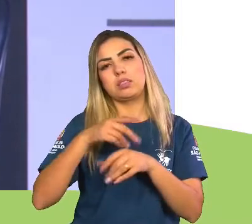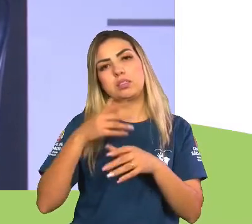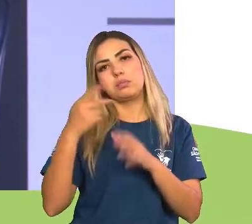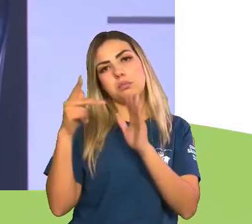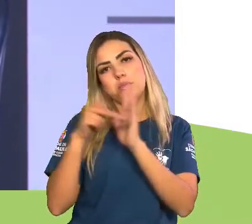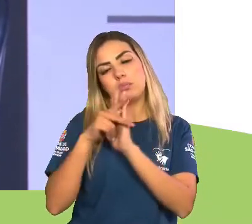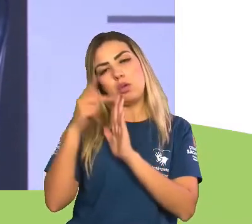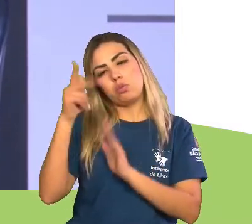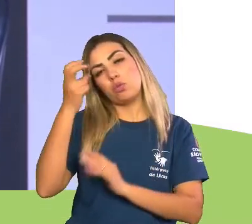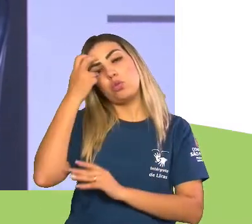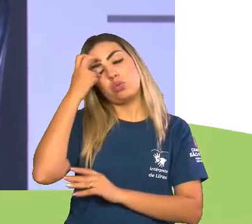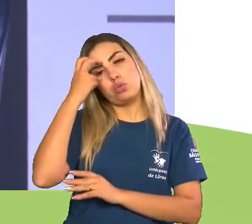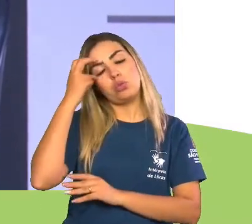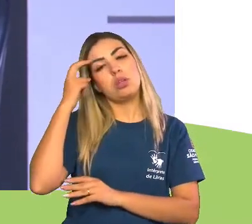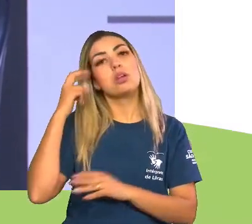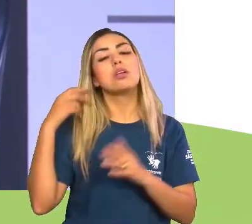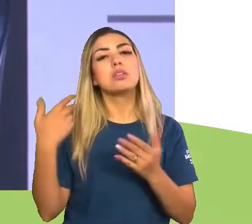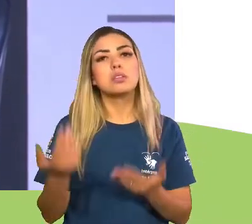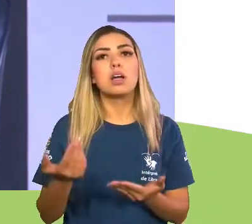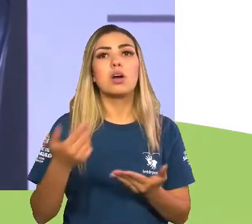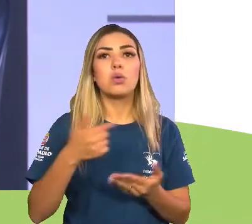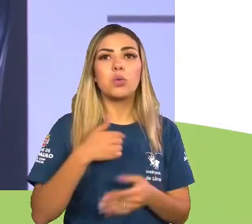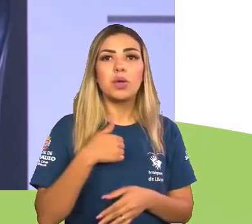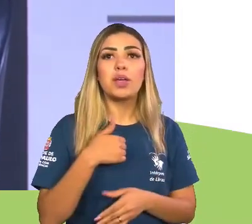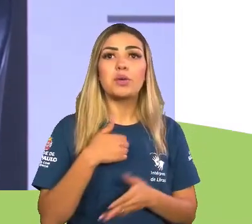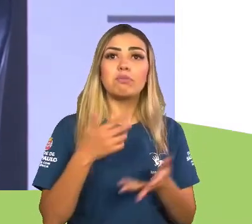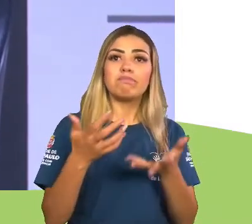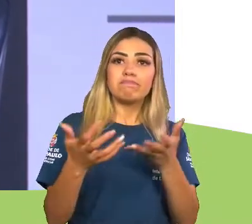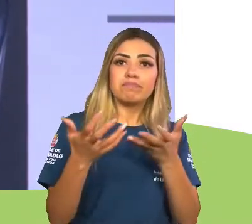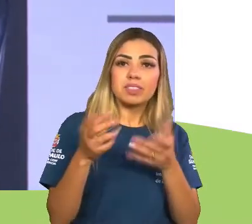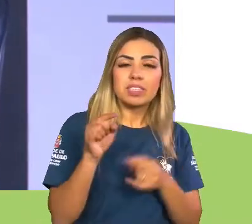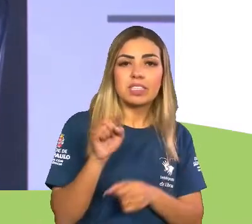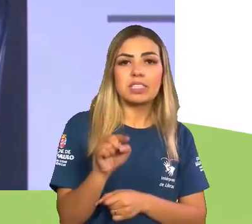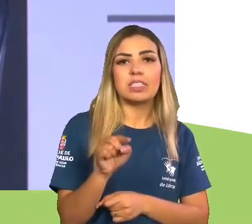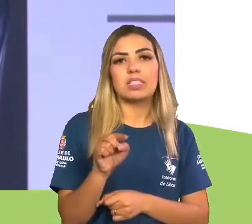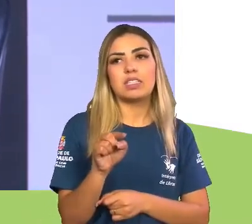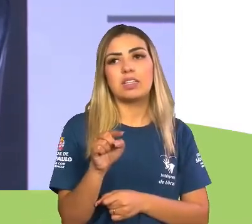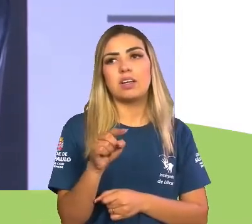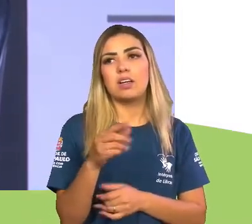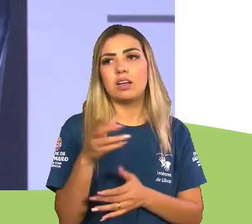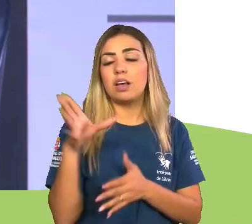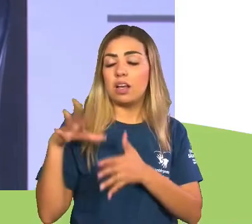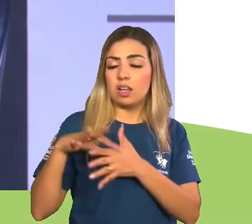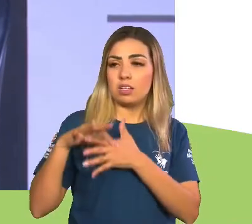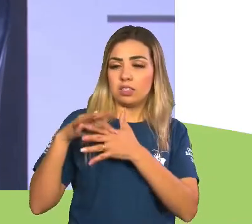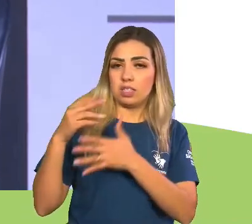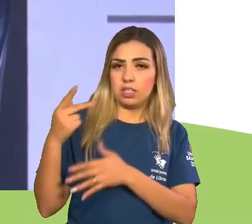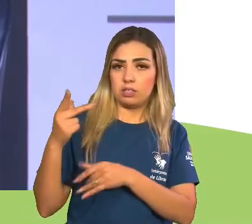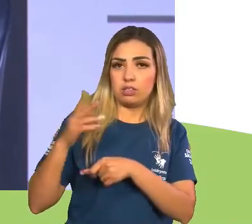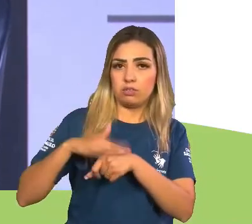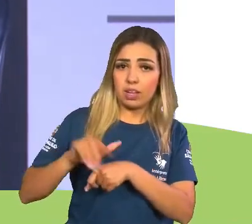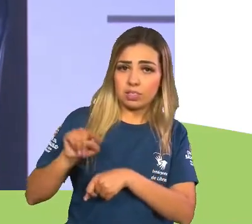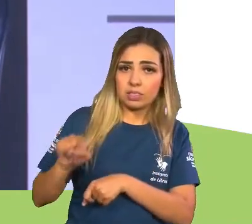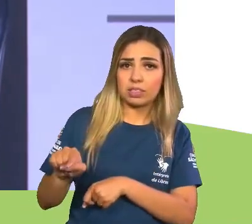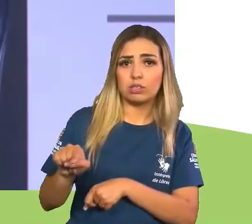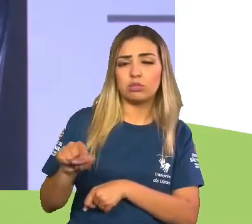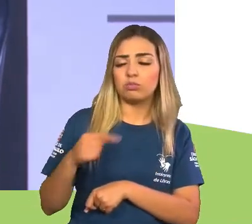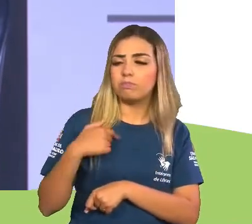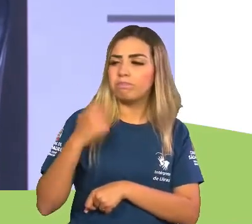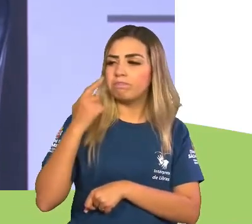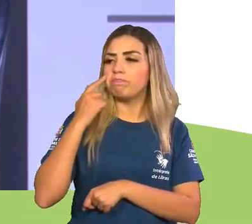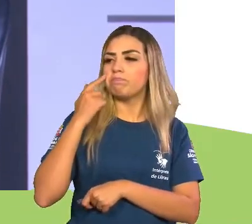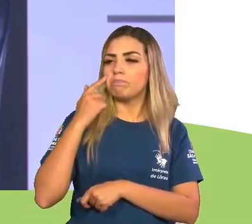muitos instrumentos. E o que eu queria muito, isso e muito sobre a liderança dela, era explicar